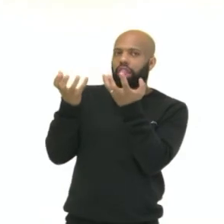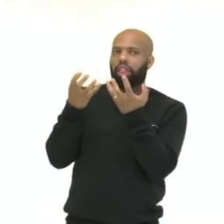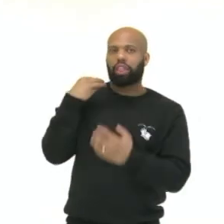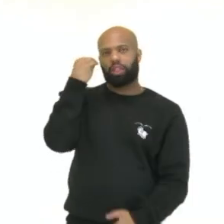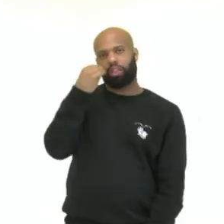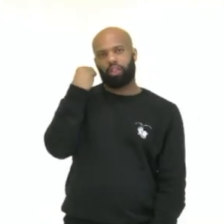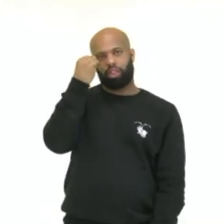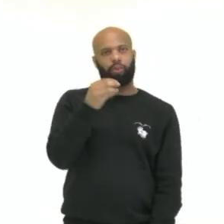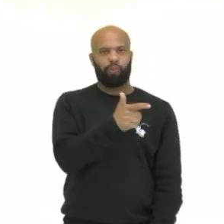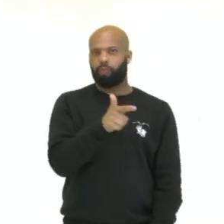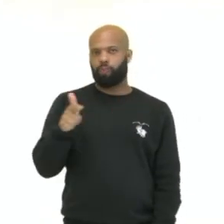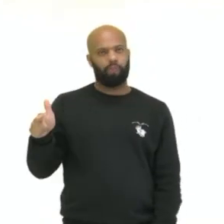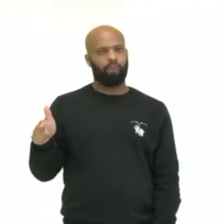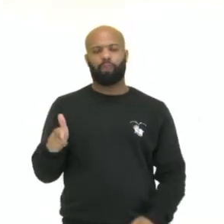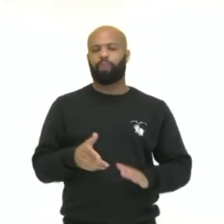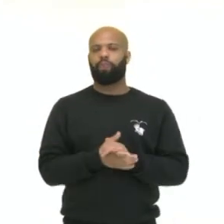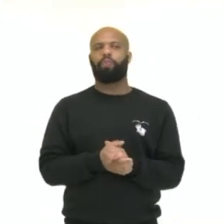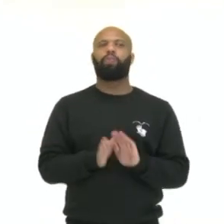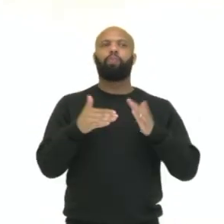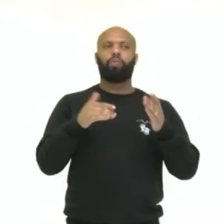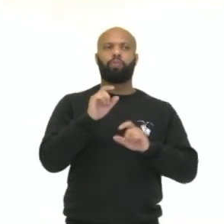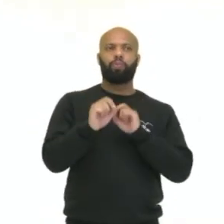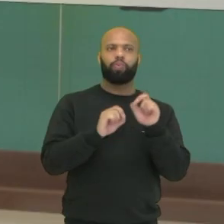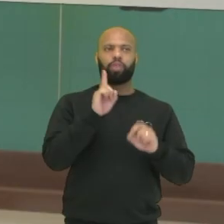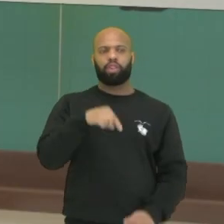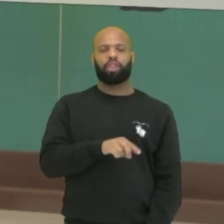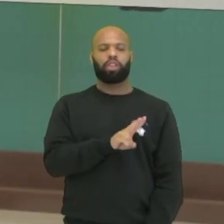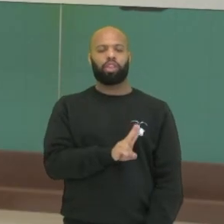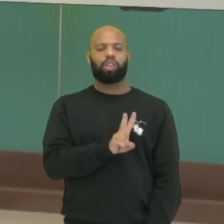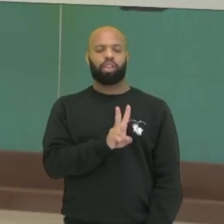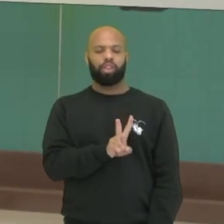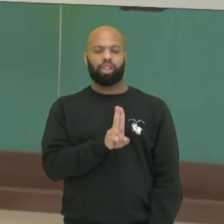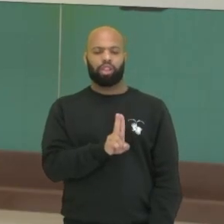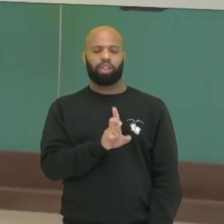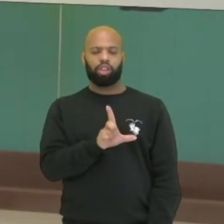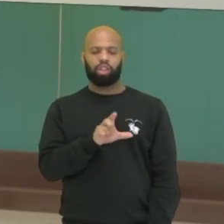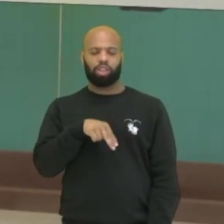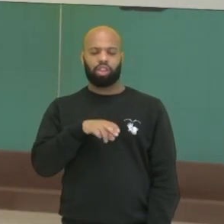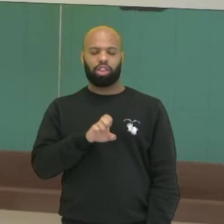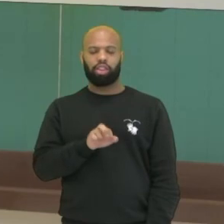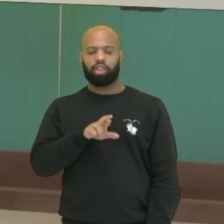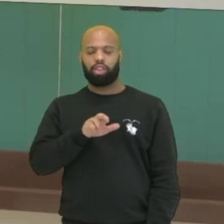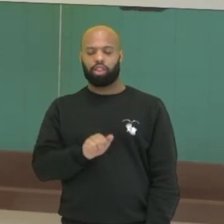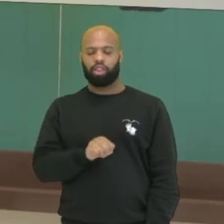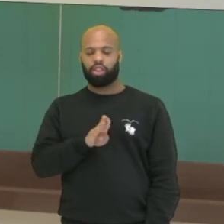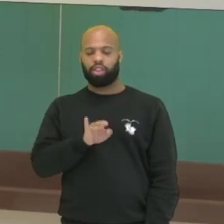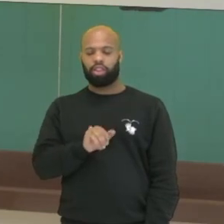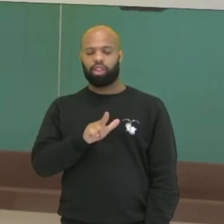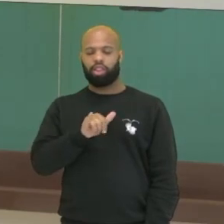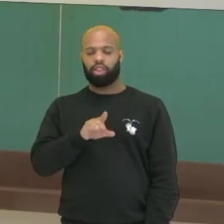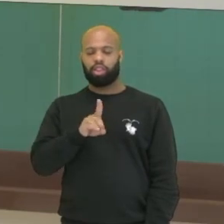dos pequenos. Aqui, quando fala em vulnerabilidade infantil, está falando lá, então,